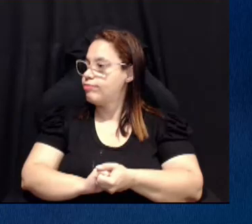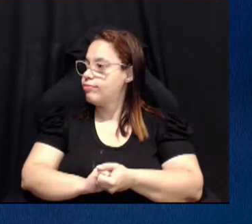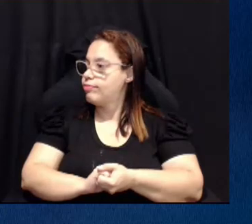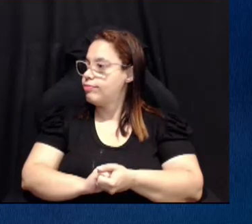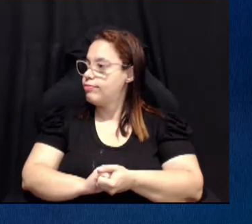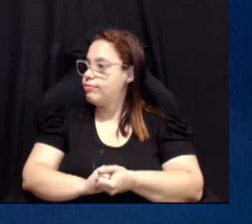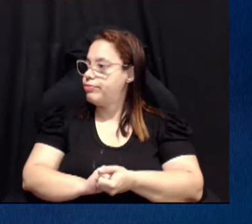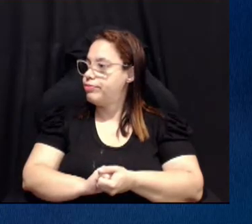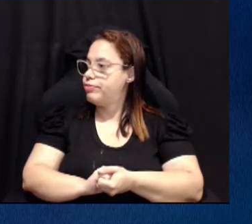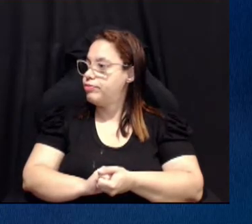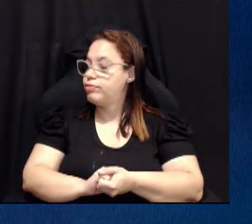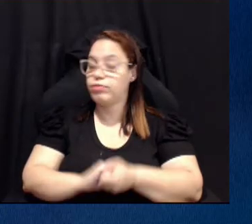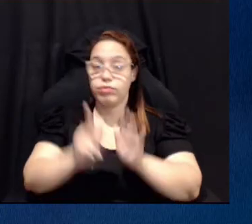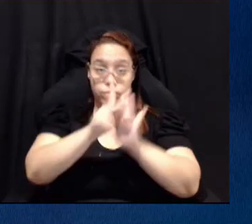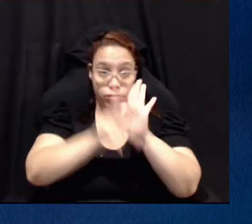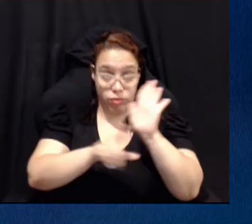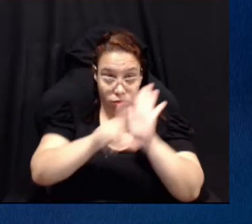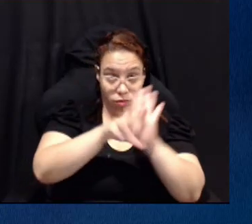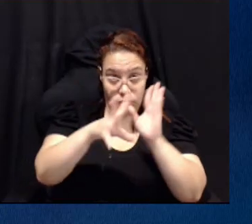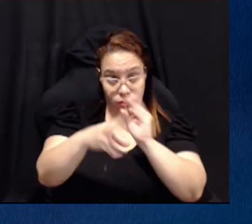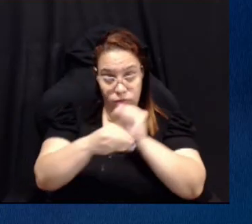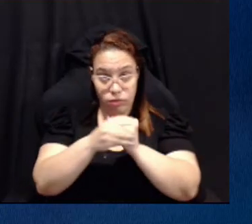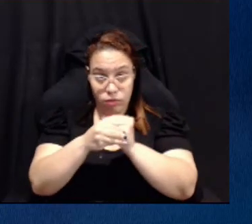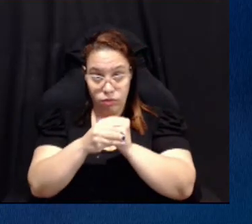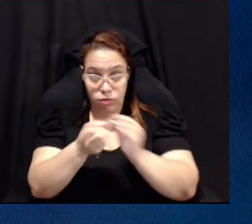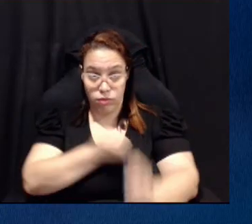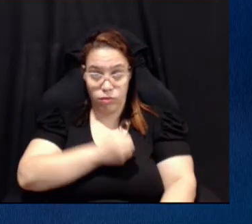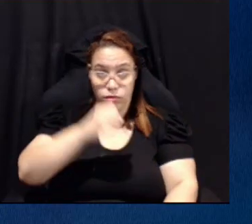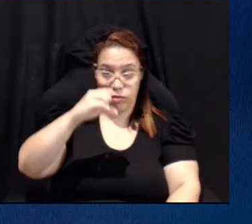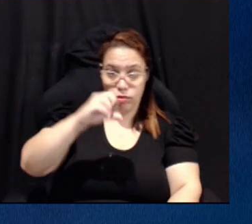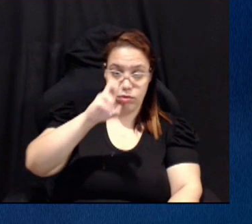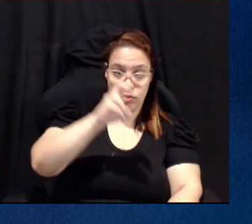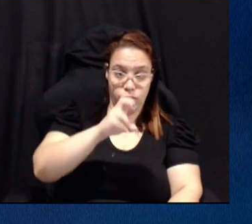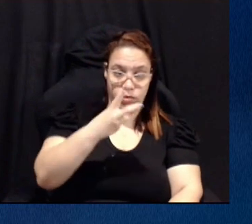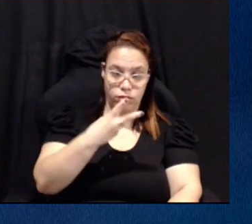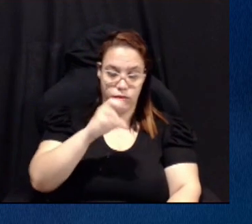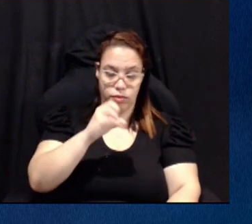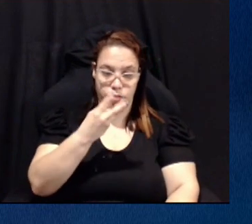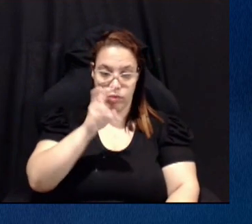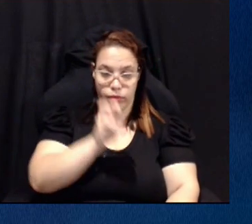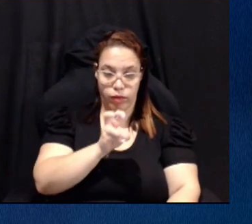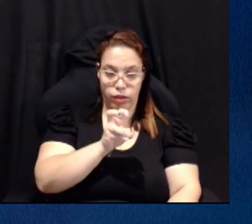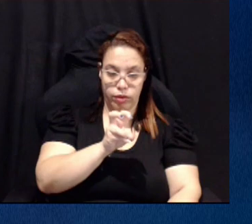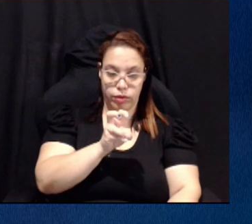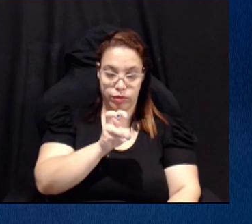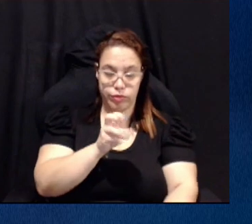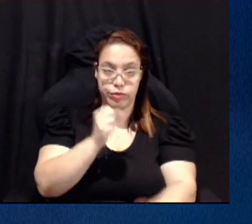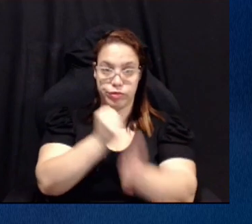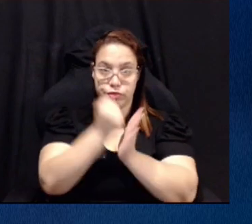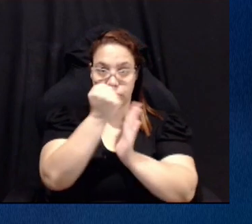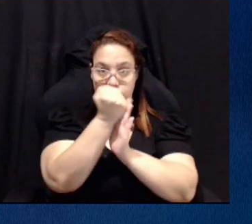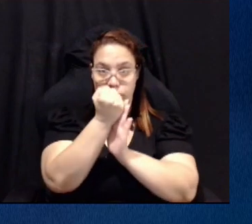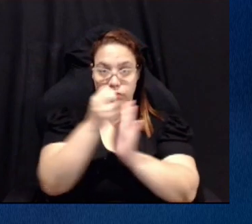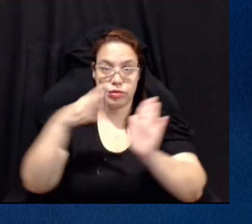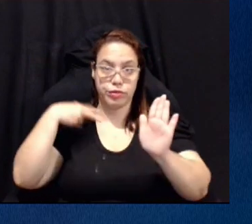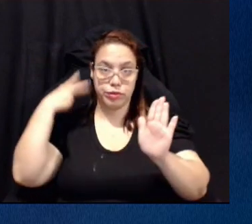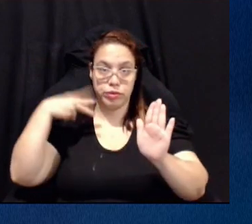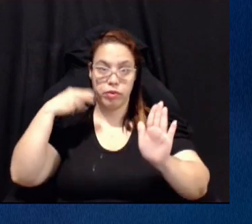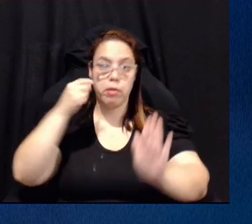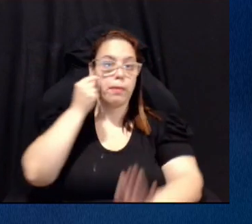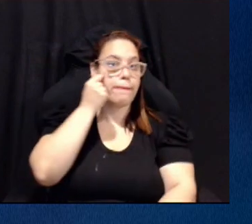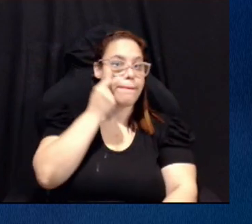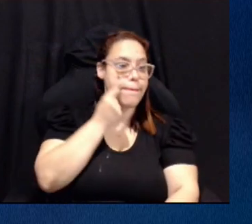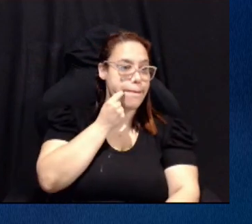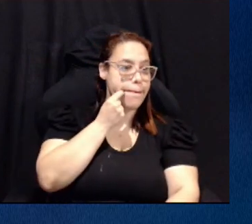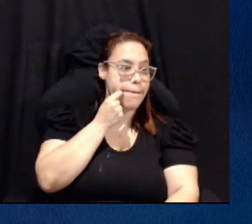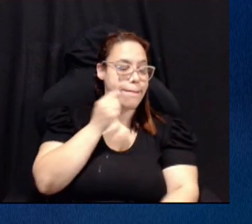O projeto de lei complementar número 95 de 2025, protocolado pelo vereador Marcelo Silva, propõe